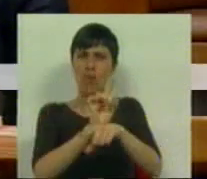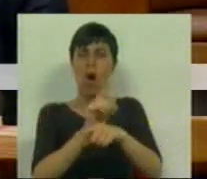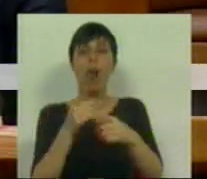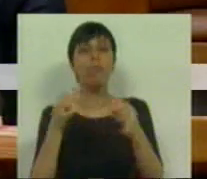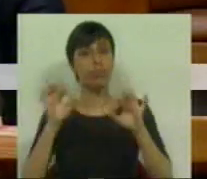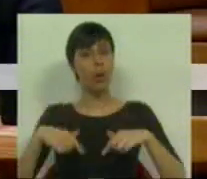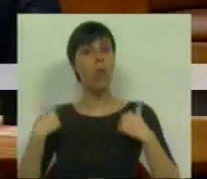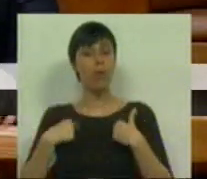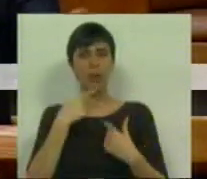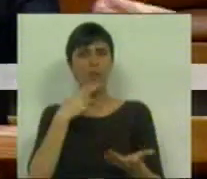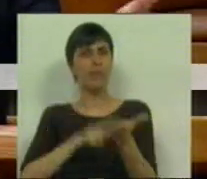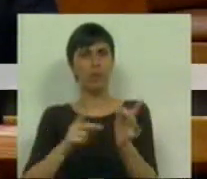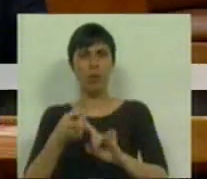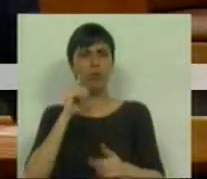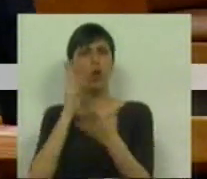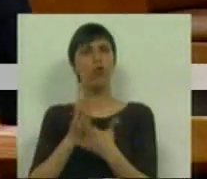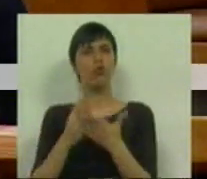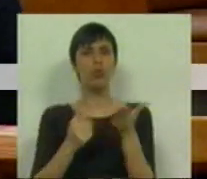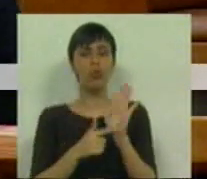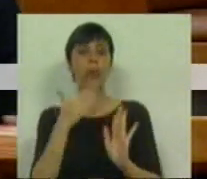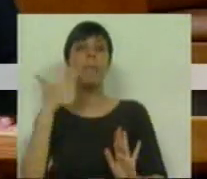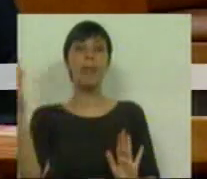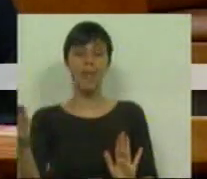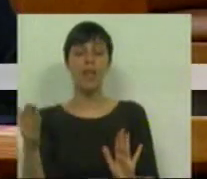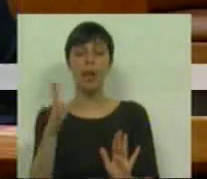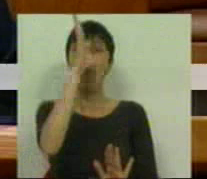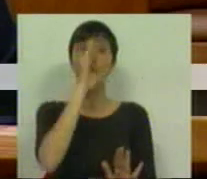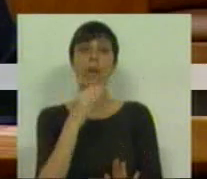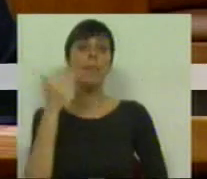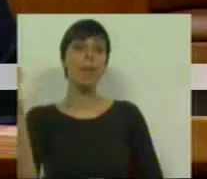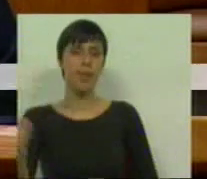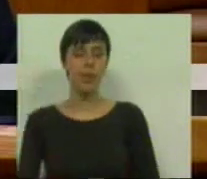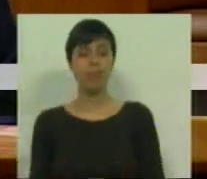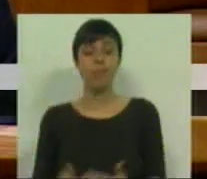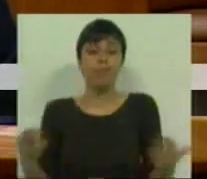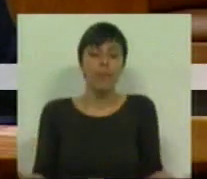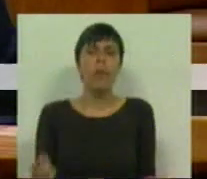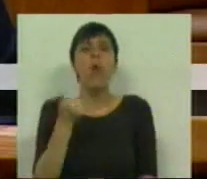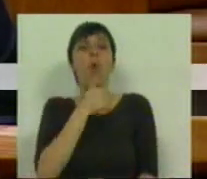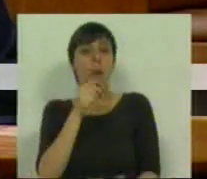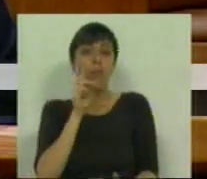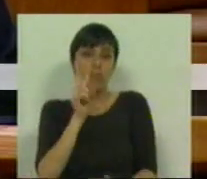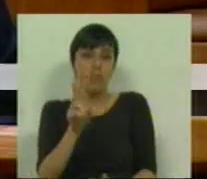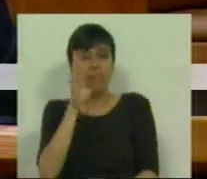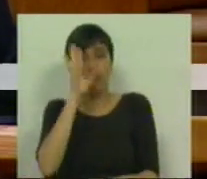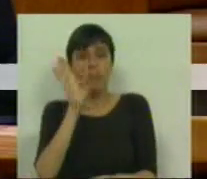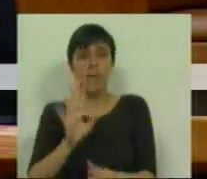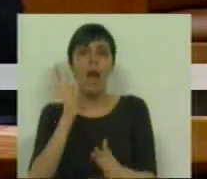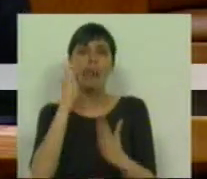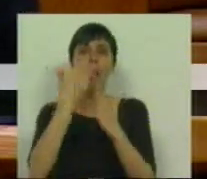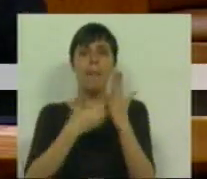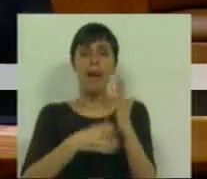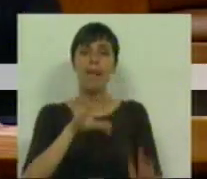ser desmentidas pelo estudo encomendado pelo Governo. Como se pode ver nas